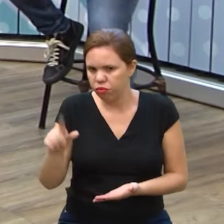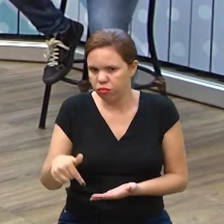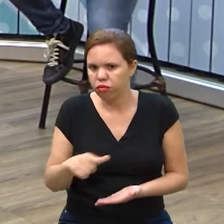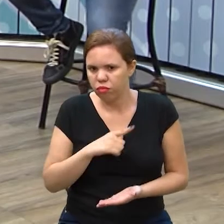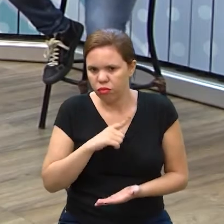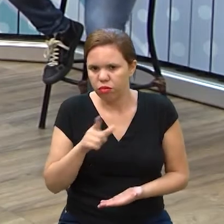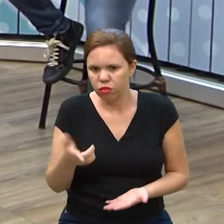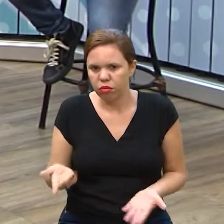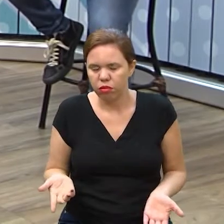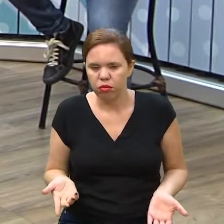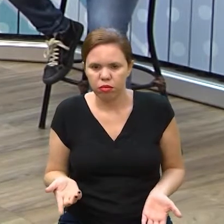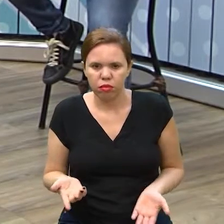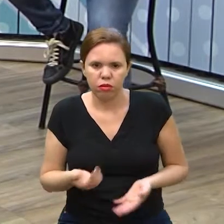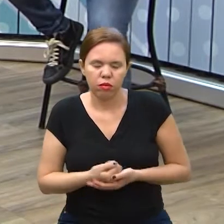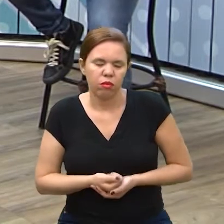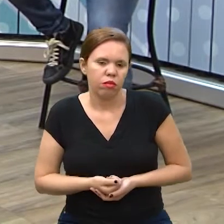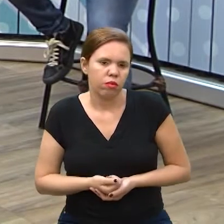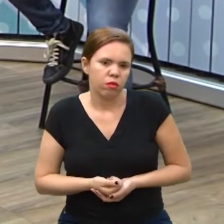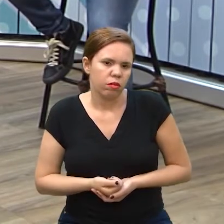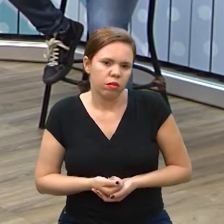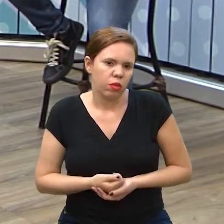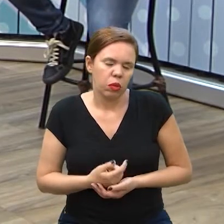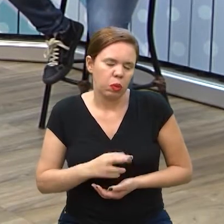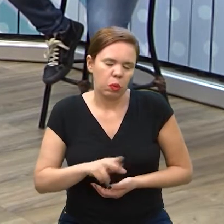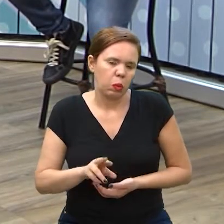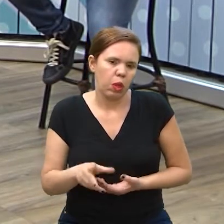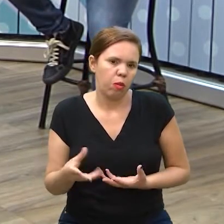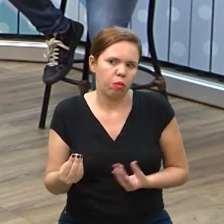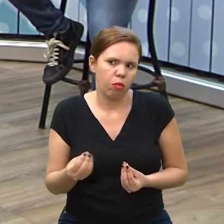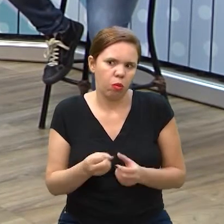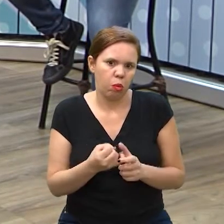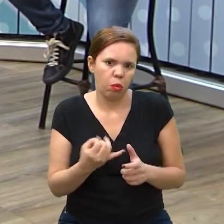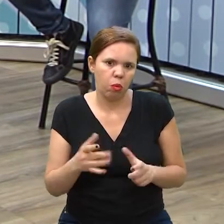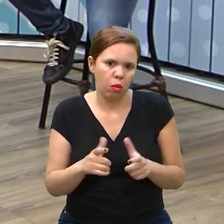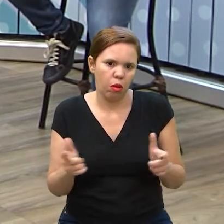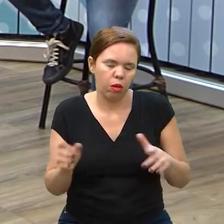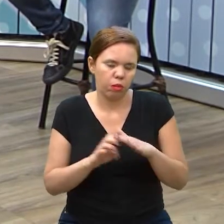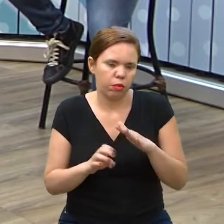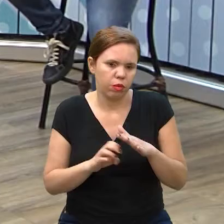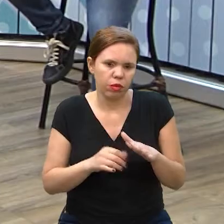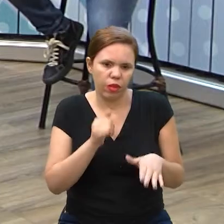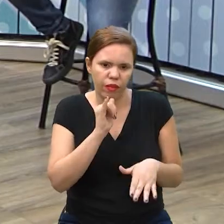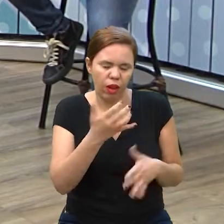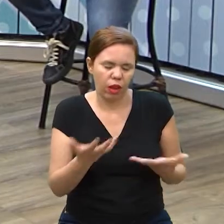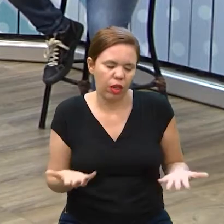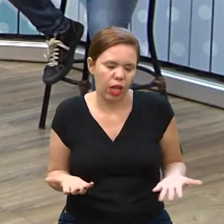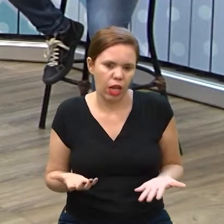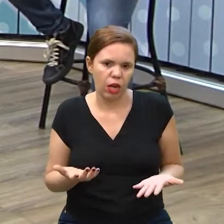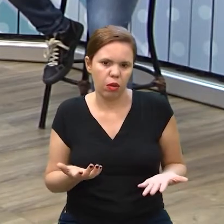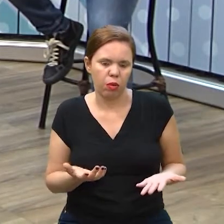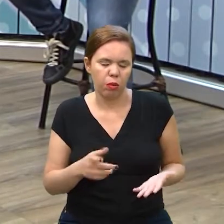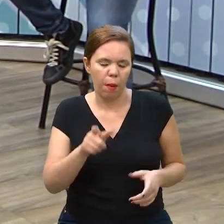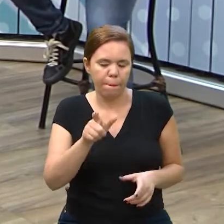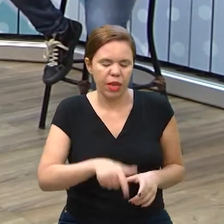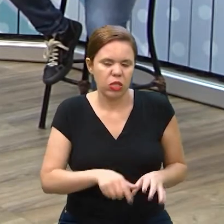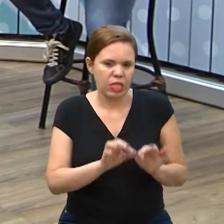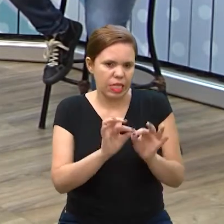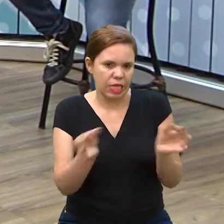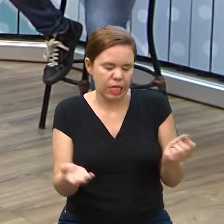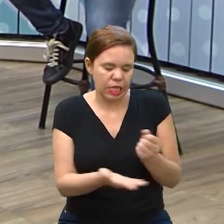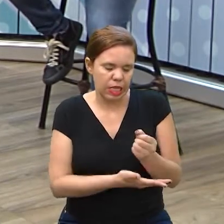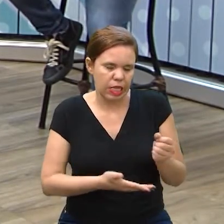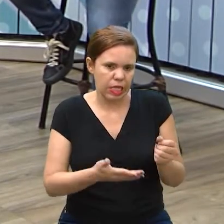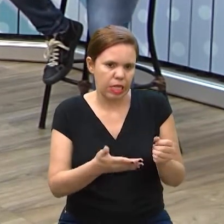essa classificação? Existe, ela não é tão pedida assim das empresas. As empresas não falam eu quero um micro influenciador, isso